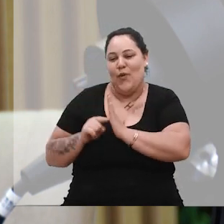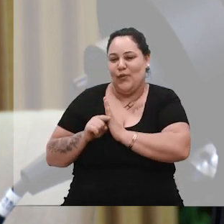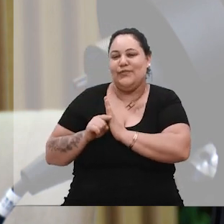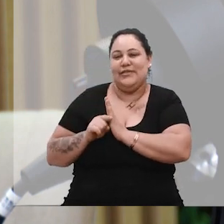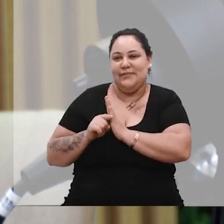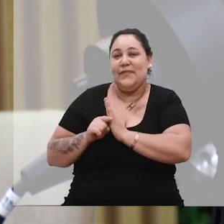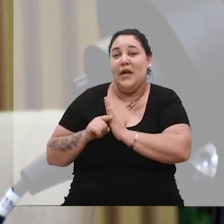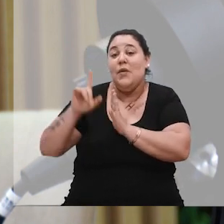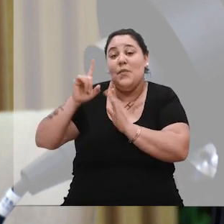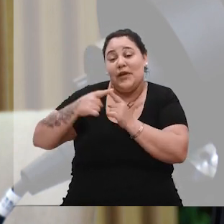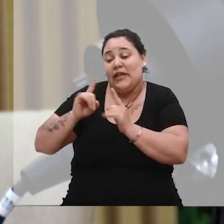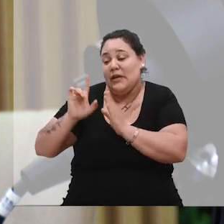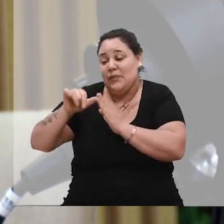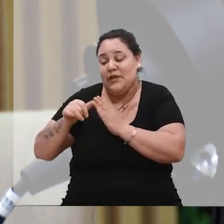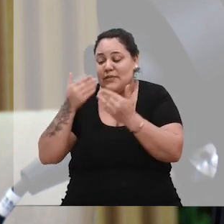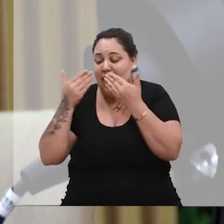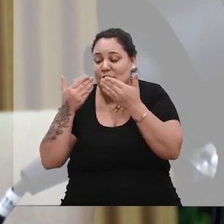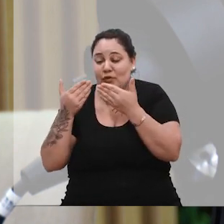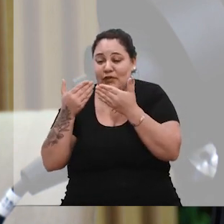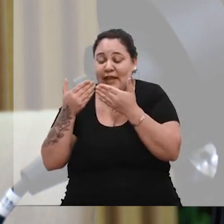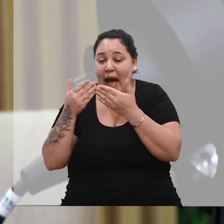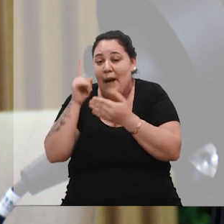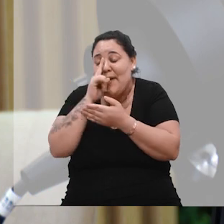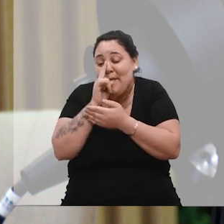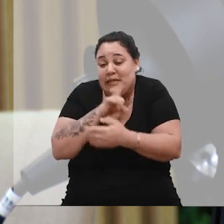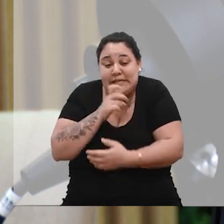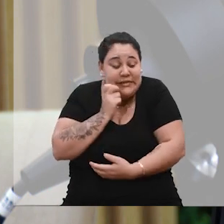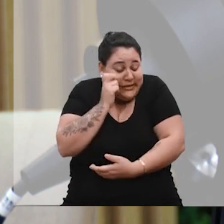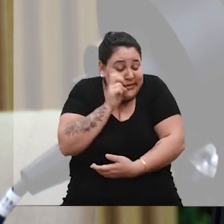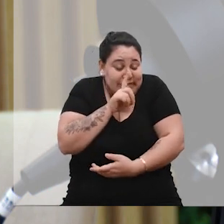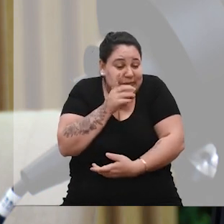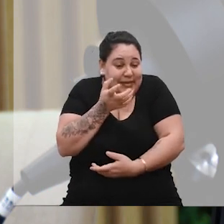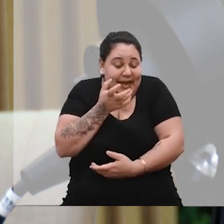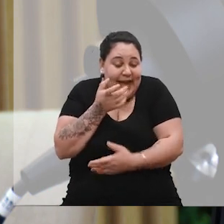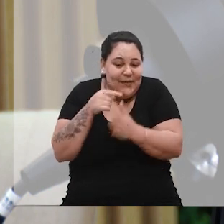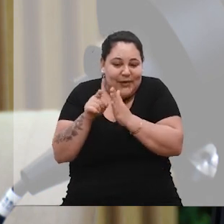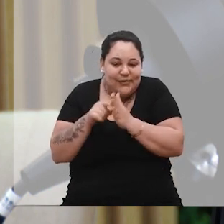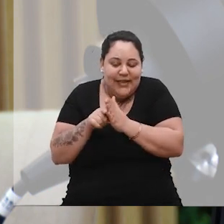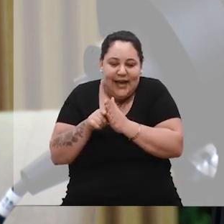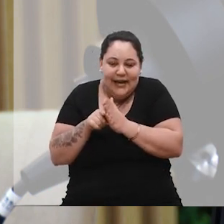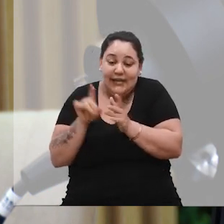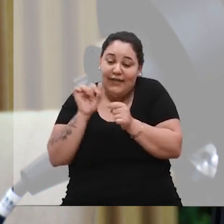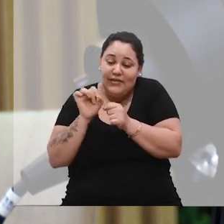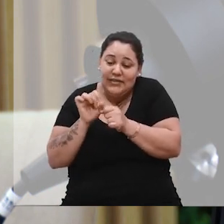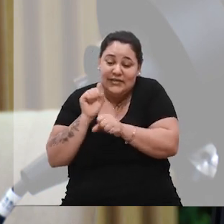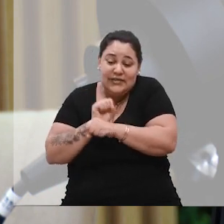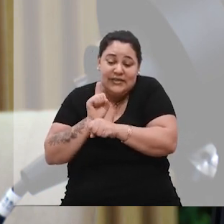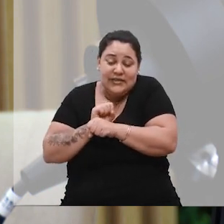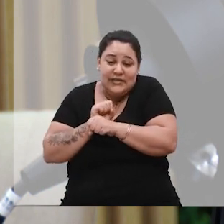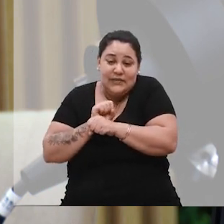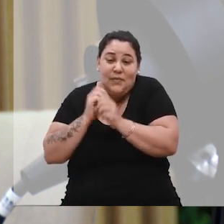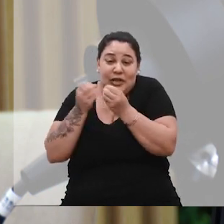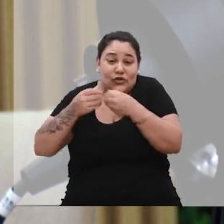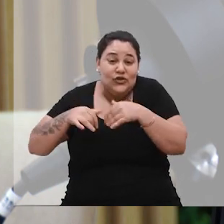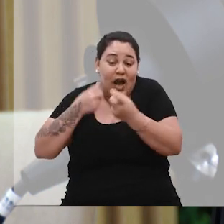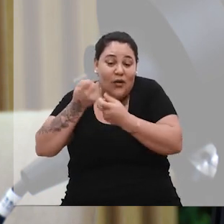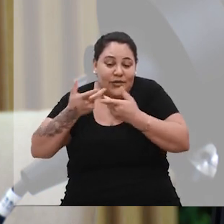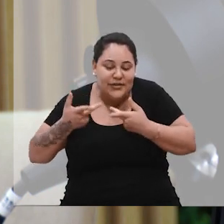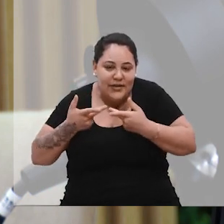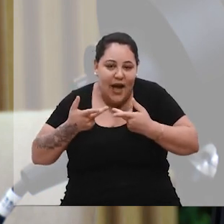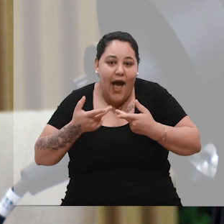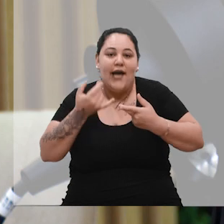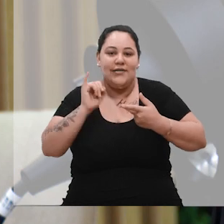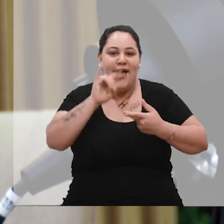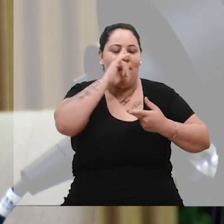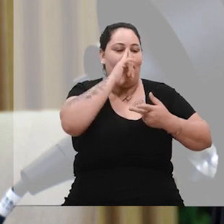essa dúvida que daqui a pouco ela não quer perguntar, que está fazendo com que bloqueie algumas coisas. E aí, tirando